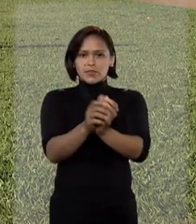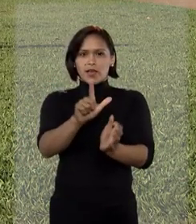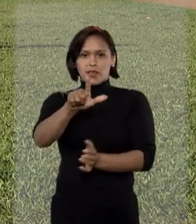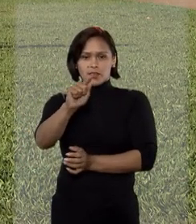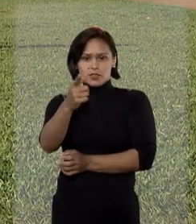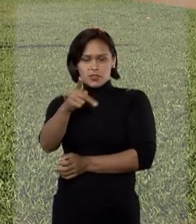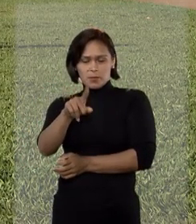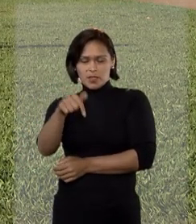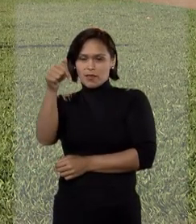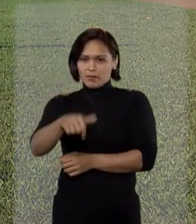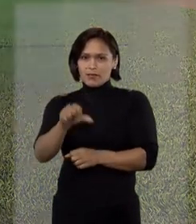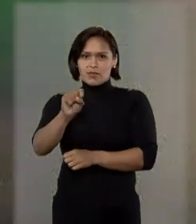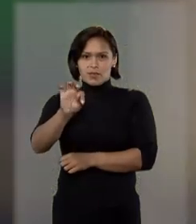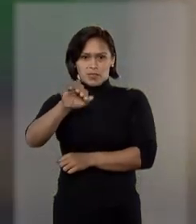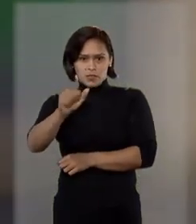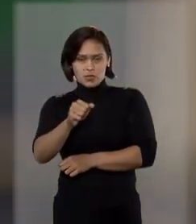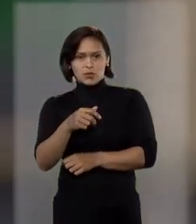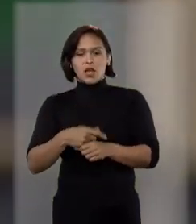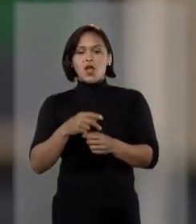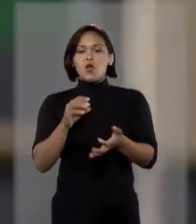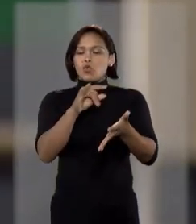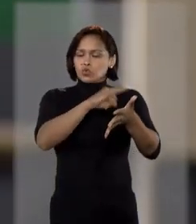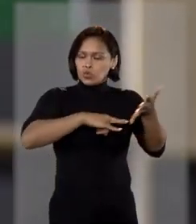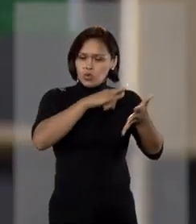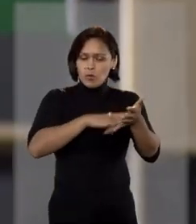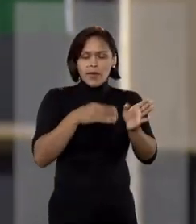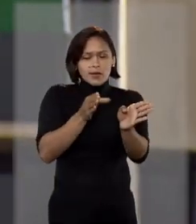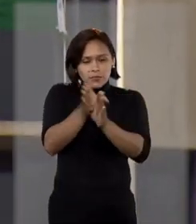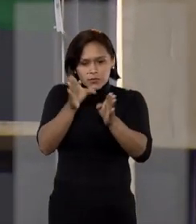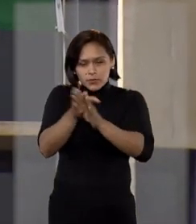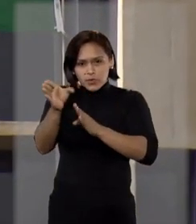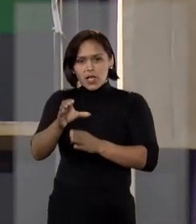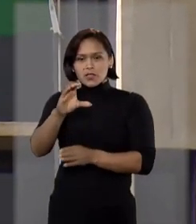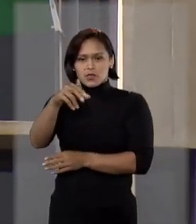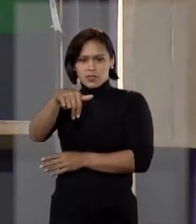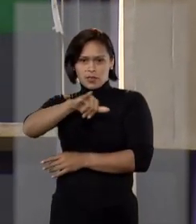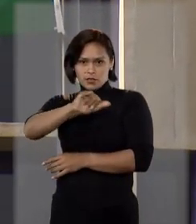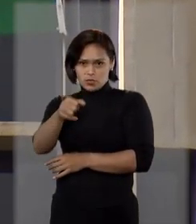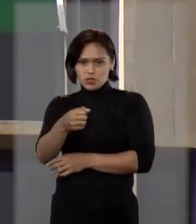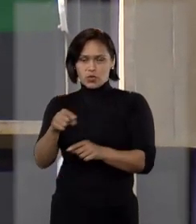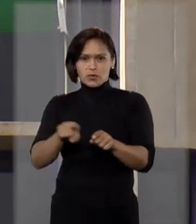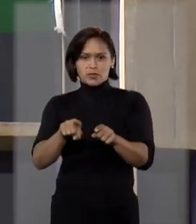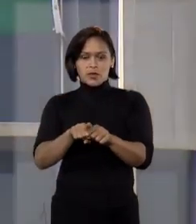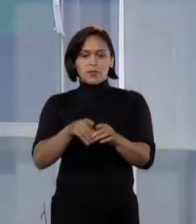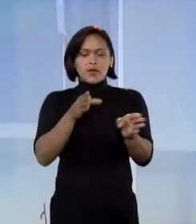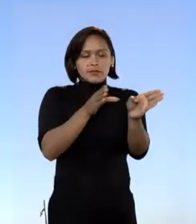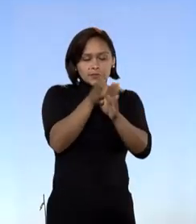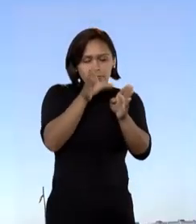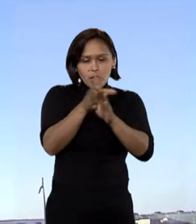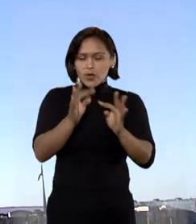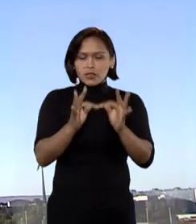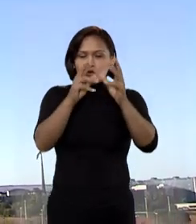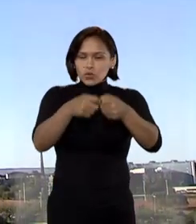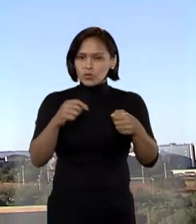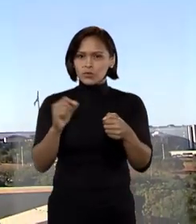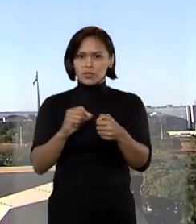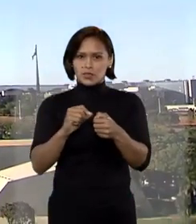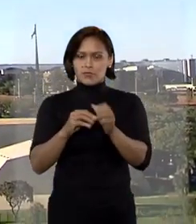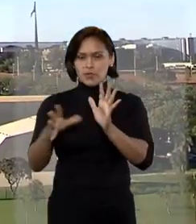da LGPD no tribunal. O documento segue uma recomendação do Conselho Nacional de Justiça, que orienta os procedimentos a